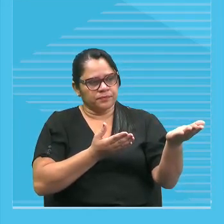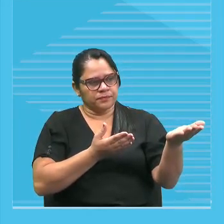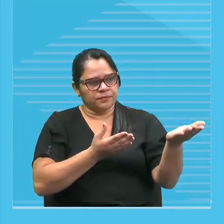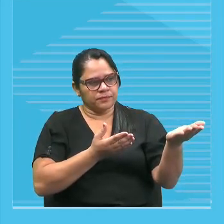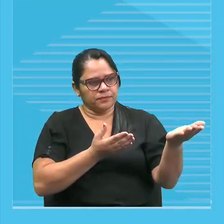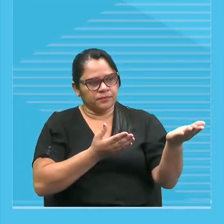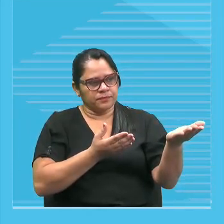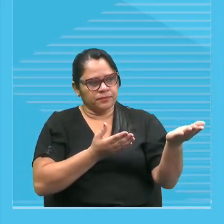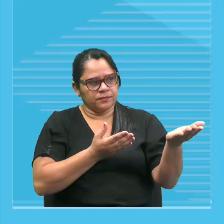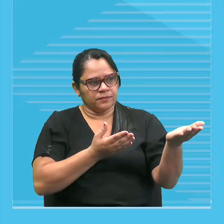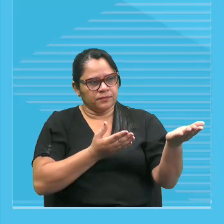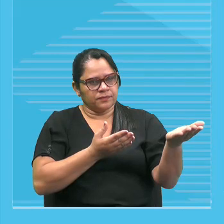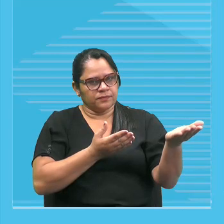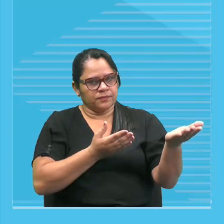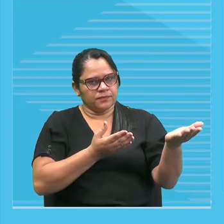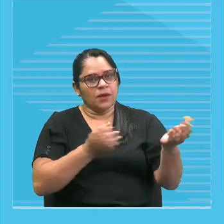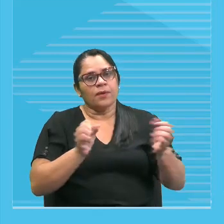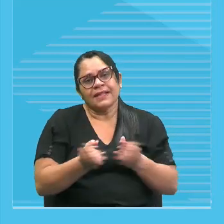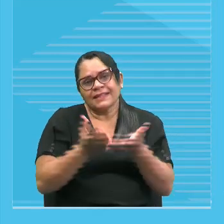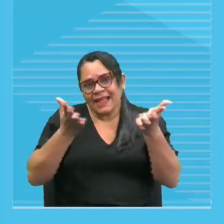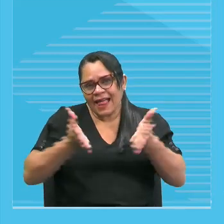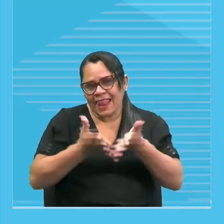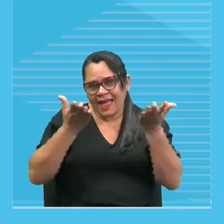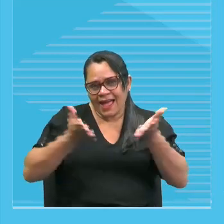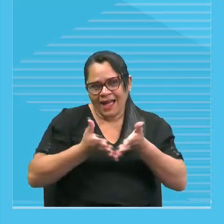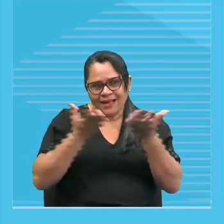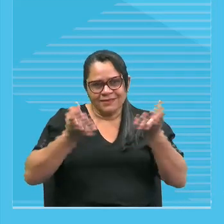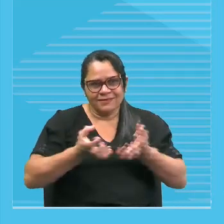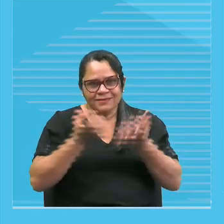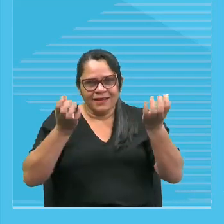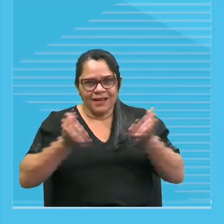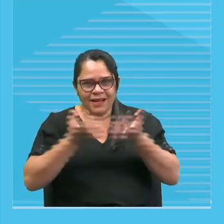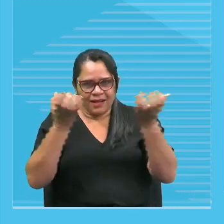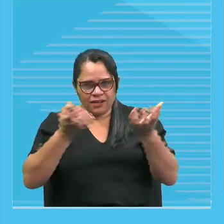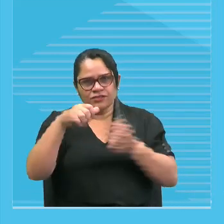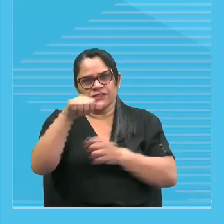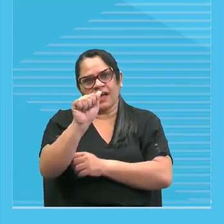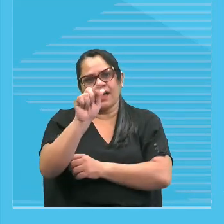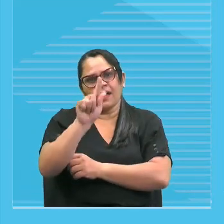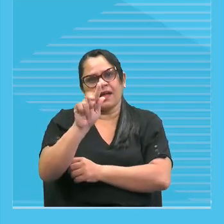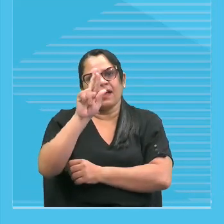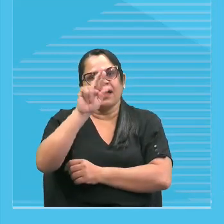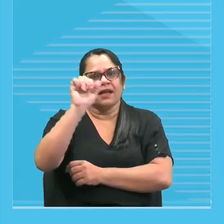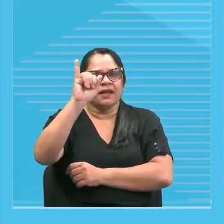em salada de Barro uma salada de agrião